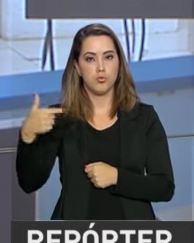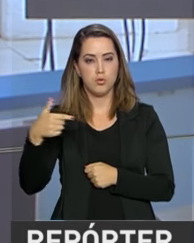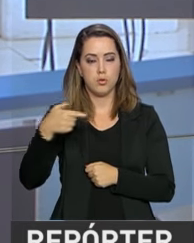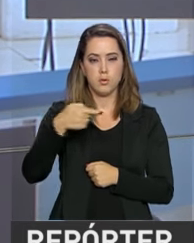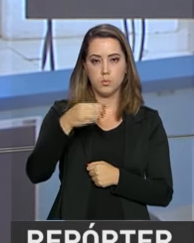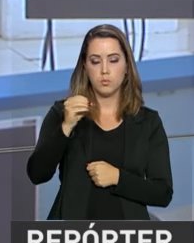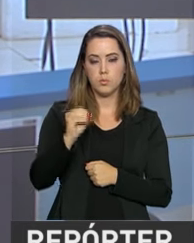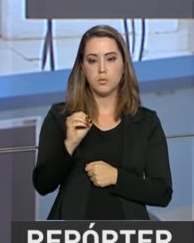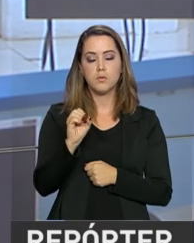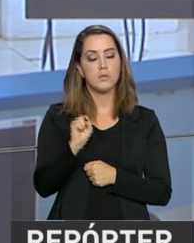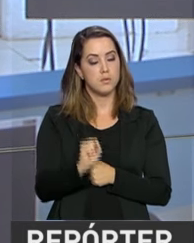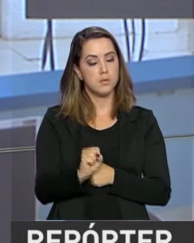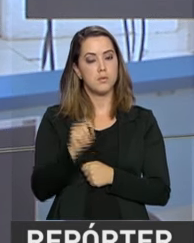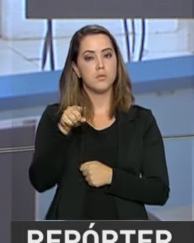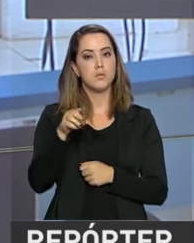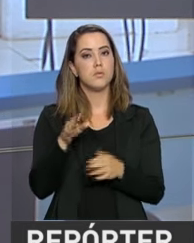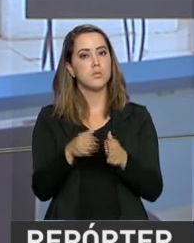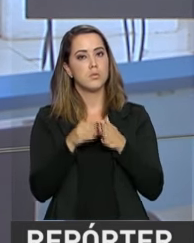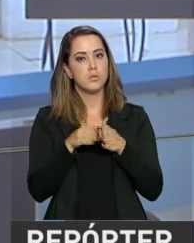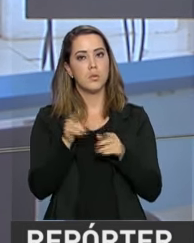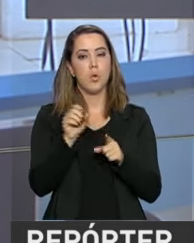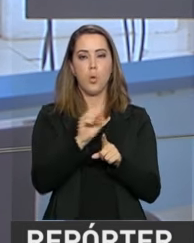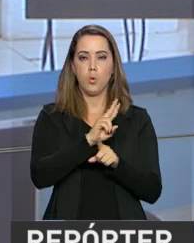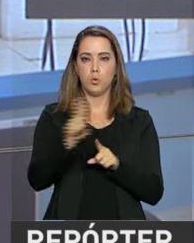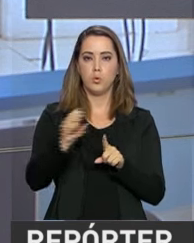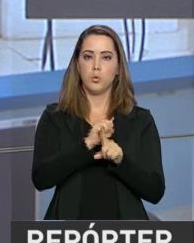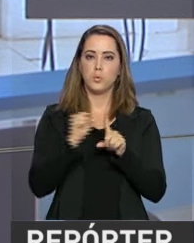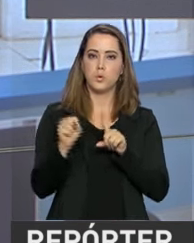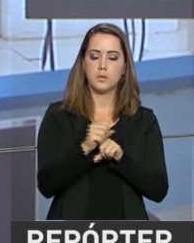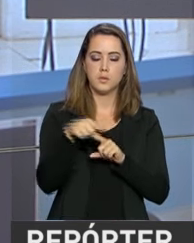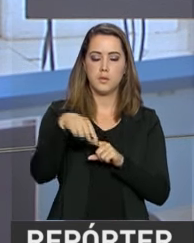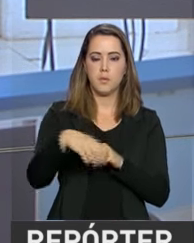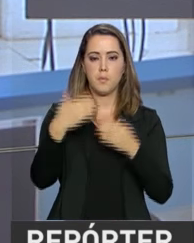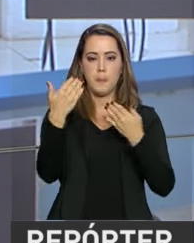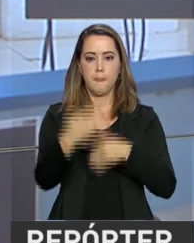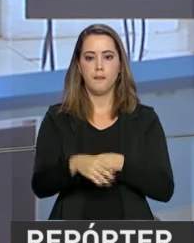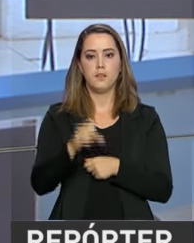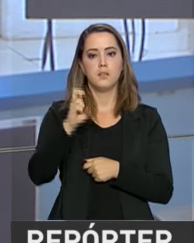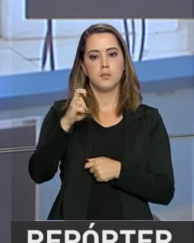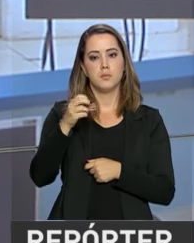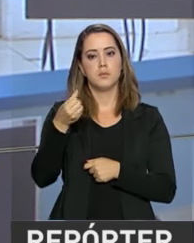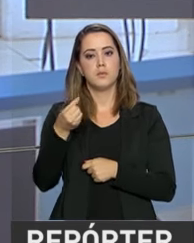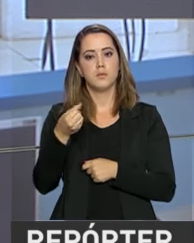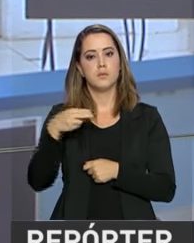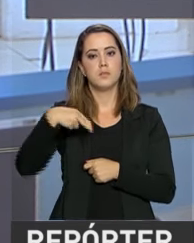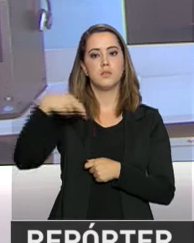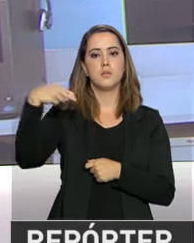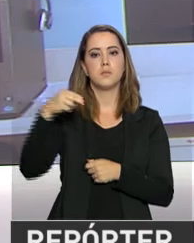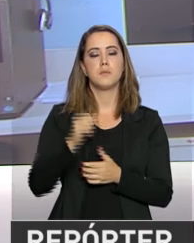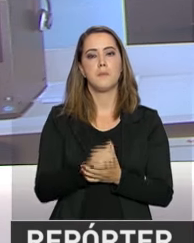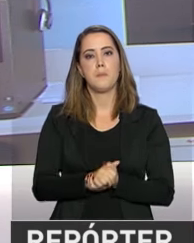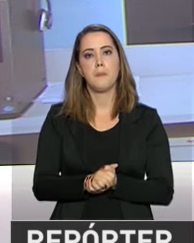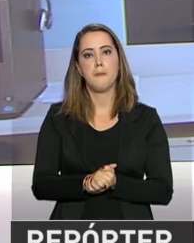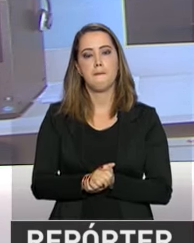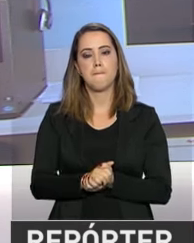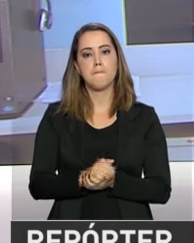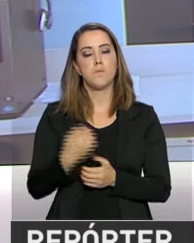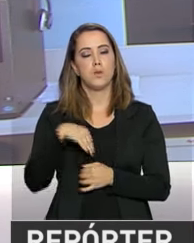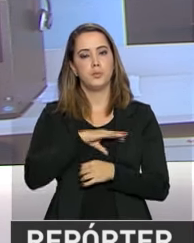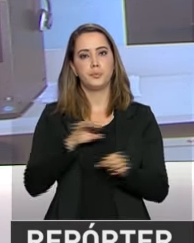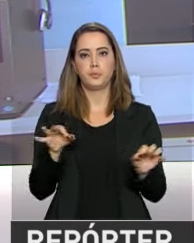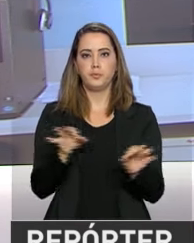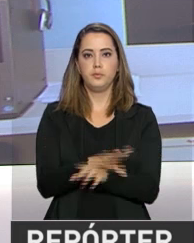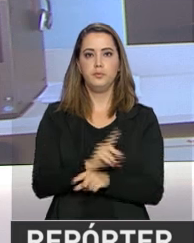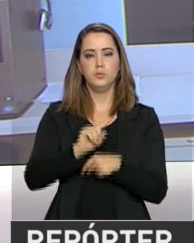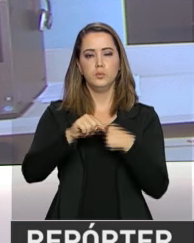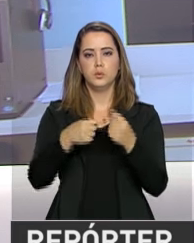278 solicitações, lembrando que as provas do Enem serão nos dias 5 e 6 de novembro. Nós ficamos